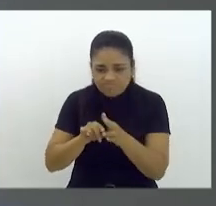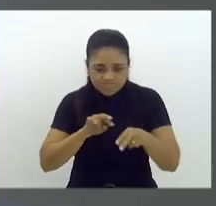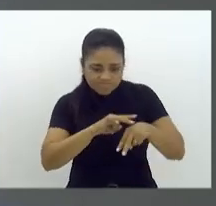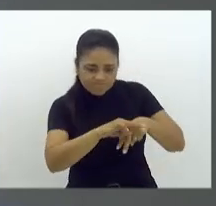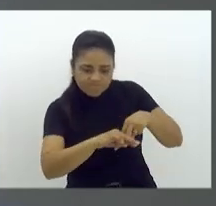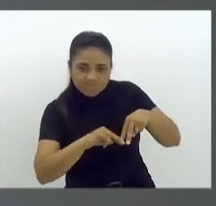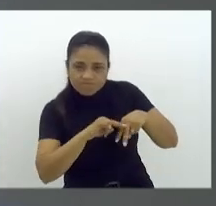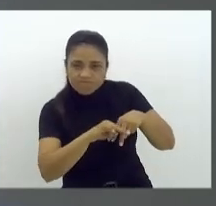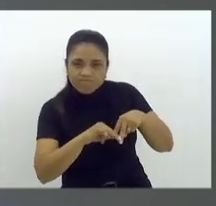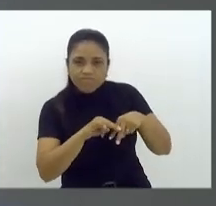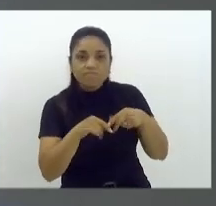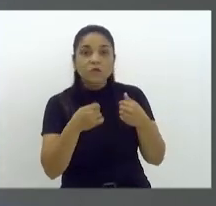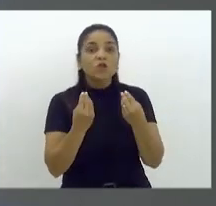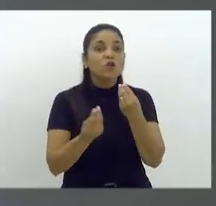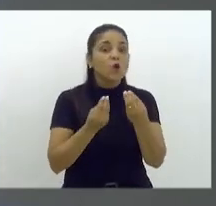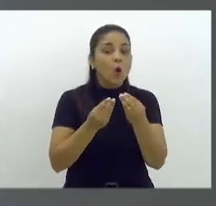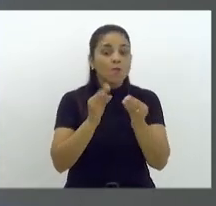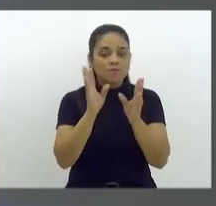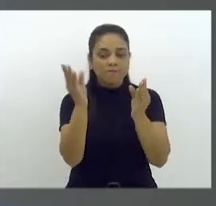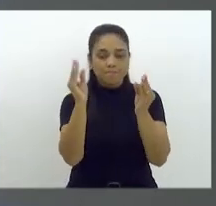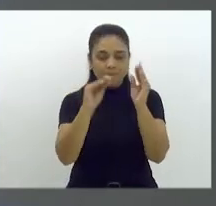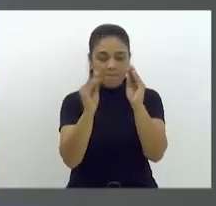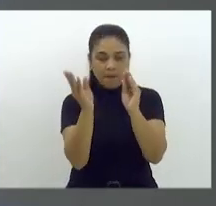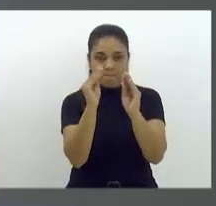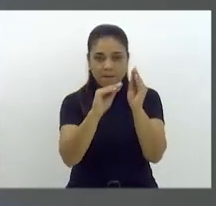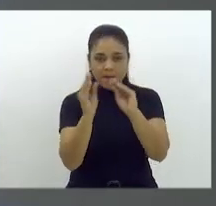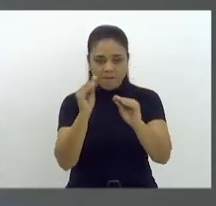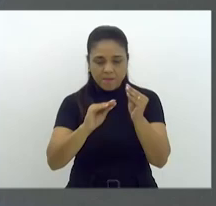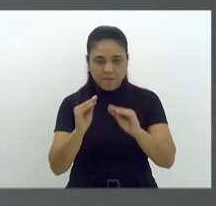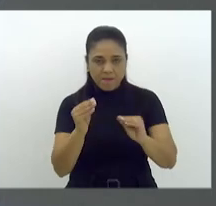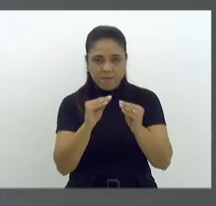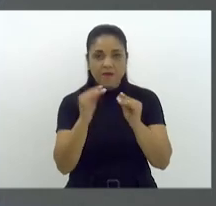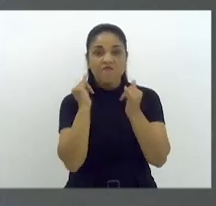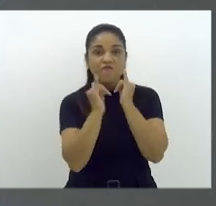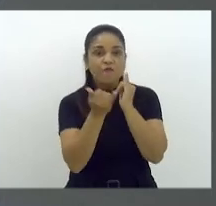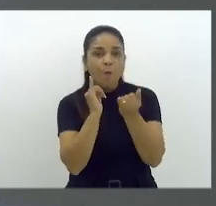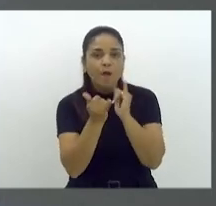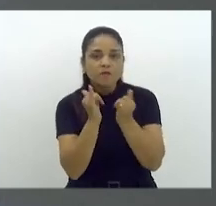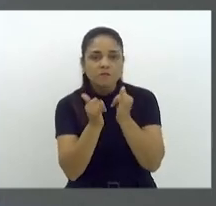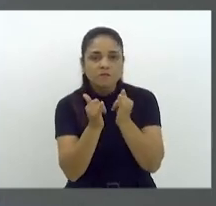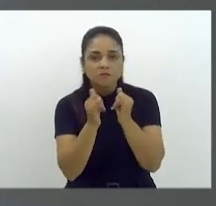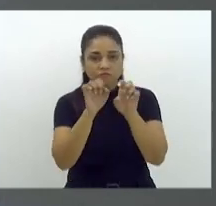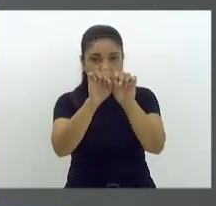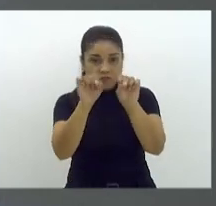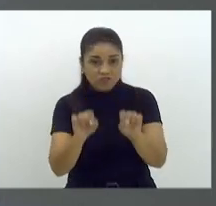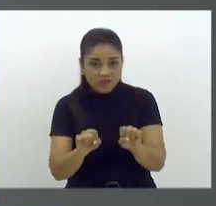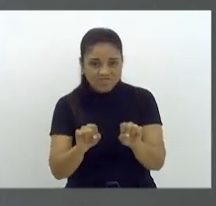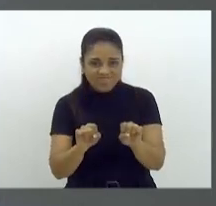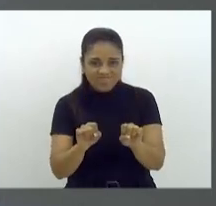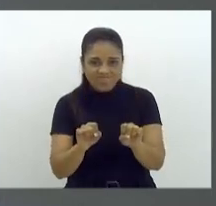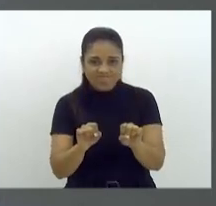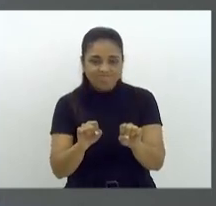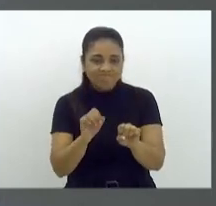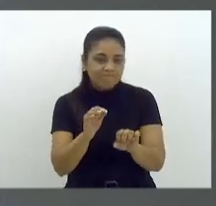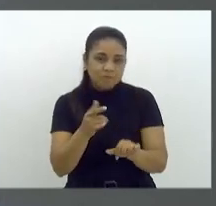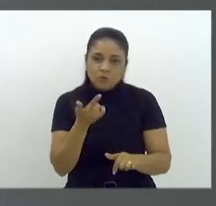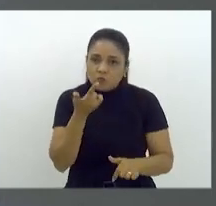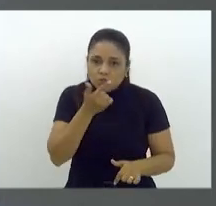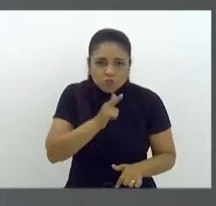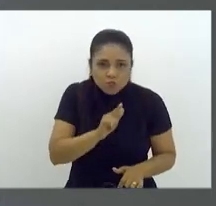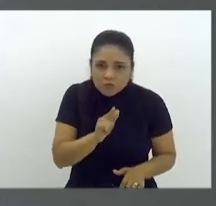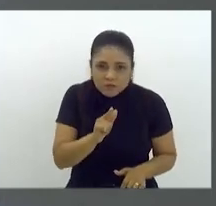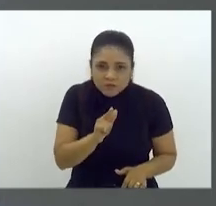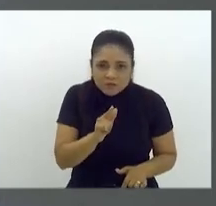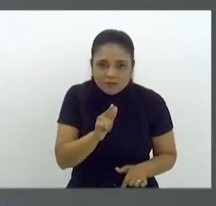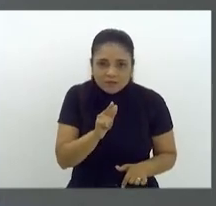ele deve inserir as informações do sistema a gente não consegue depois medir nada não consegue primeiro que essa mulher